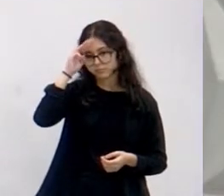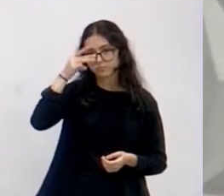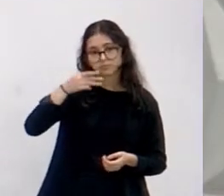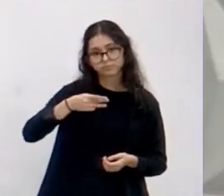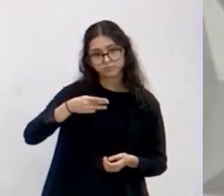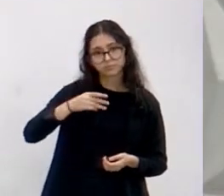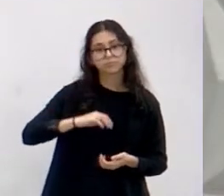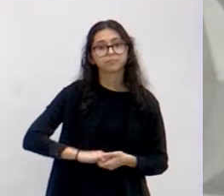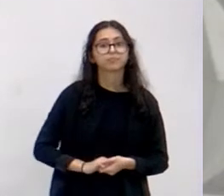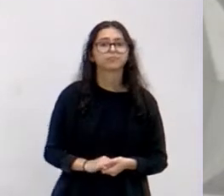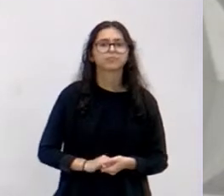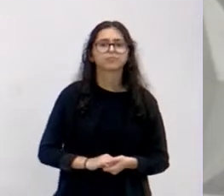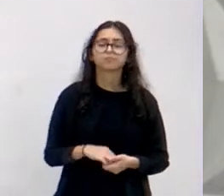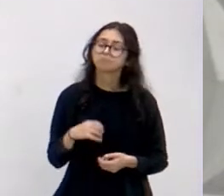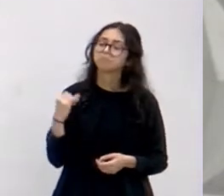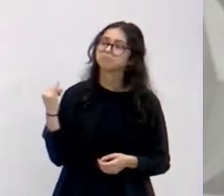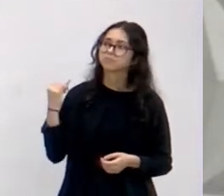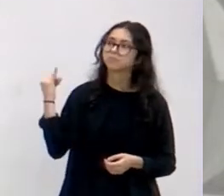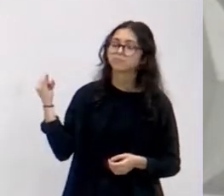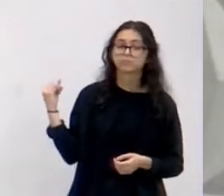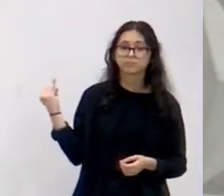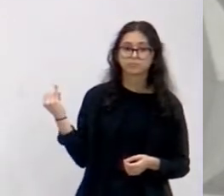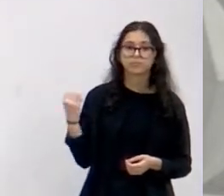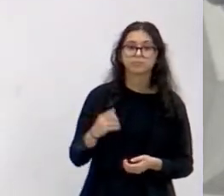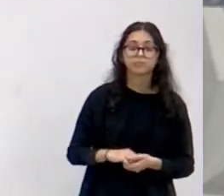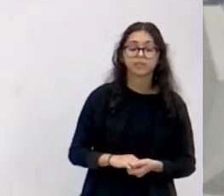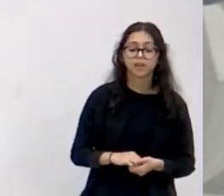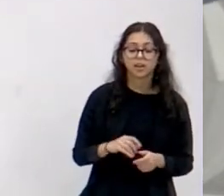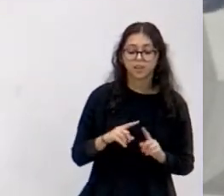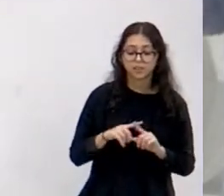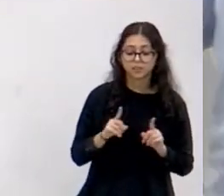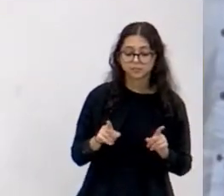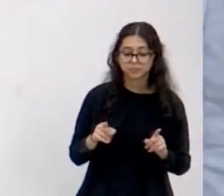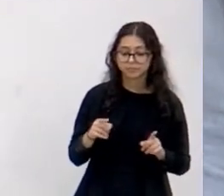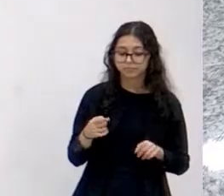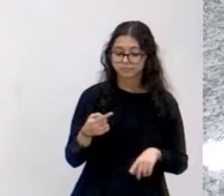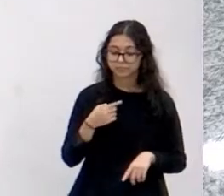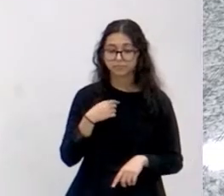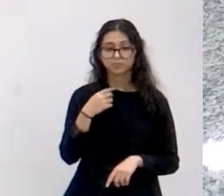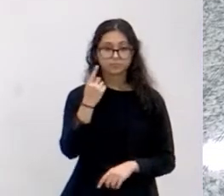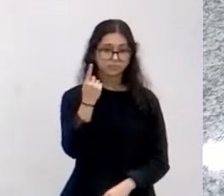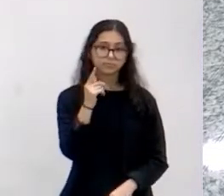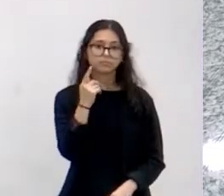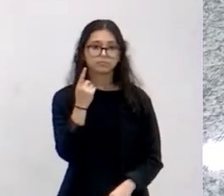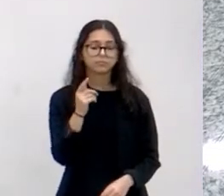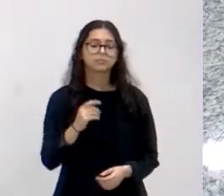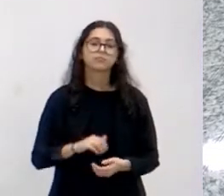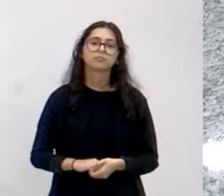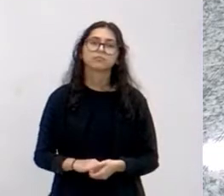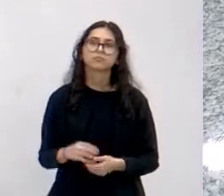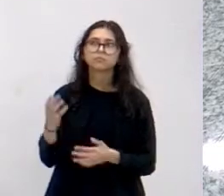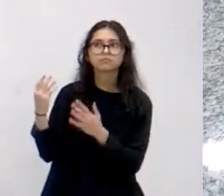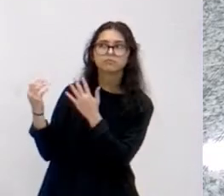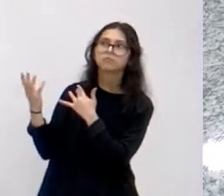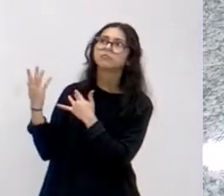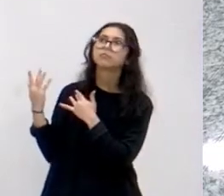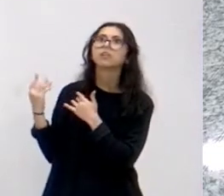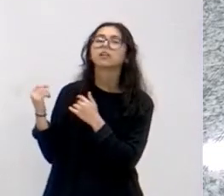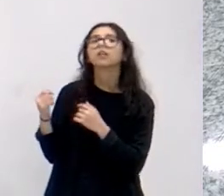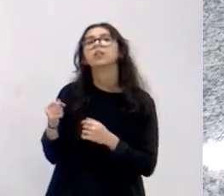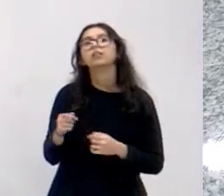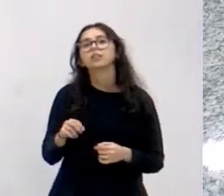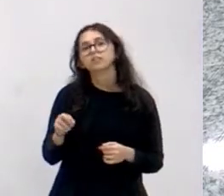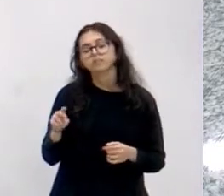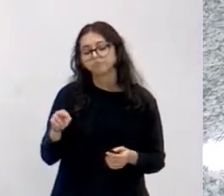isso É bem interessante viu isso era bem interessante mas a pouco eu disse que essa postura de Jezabel